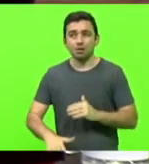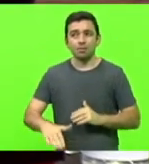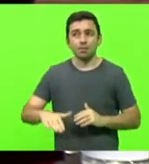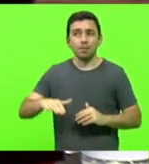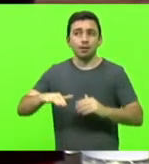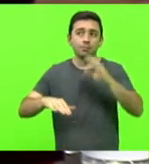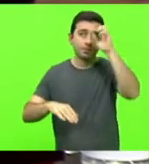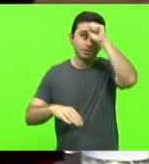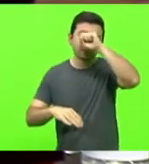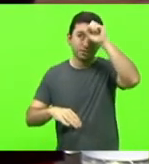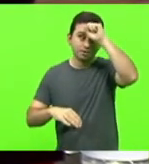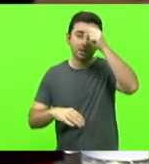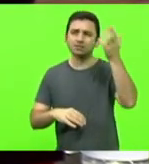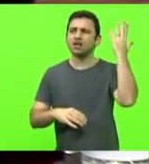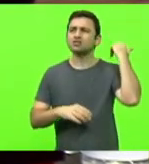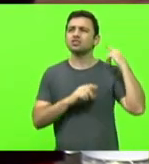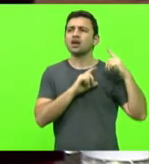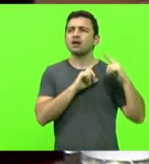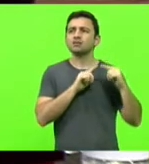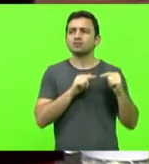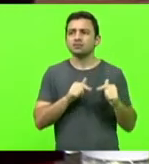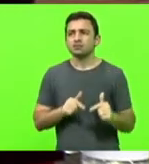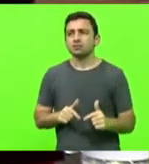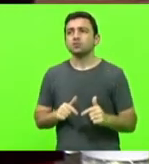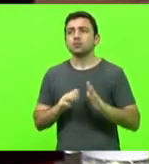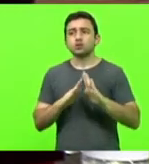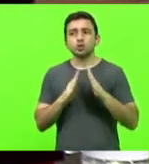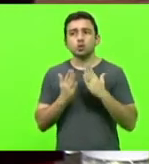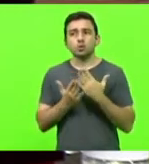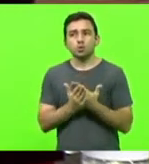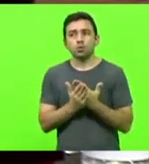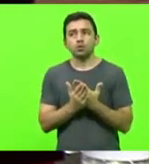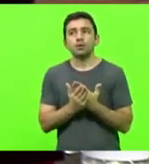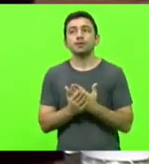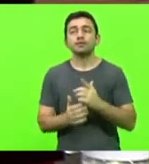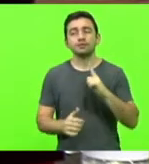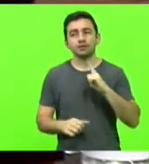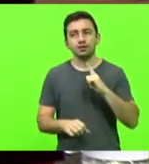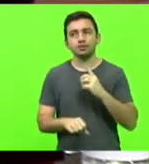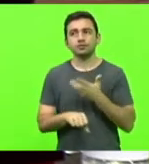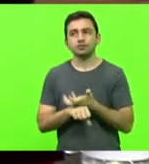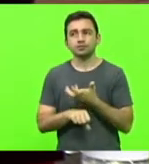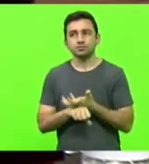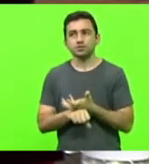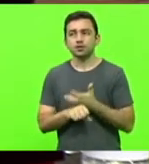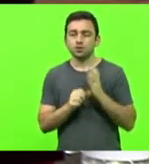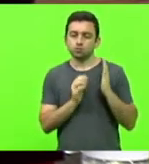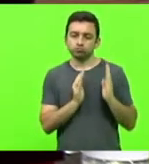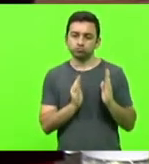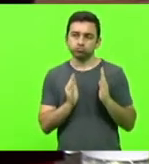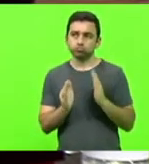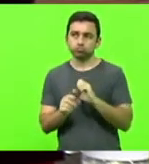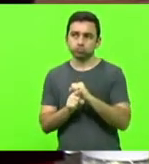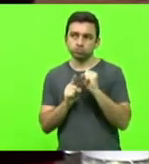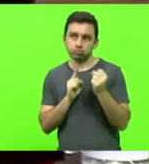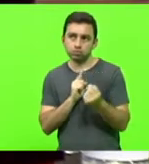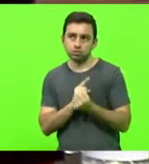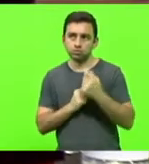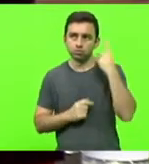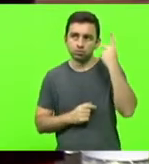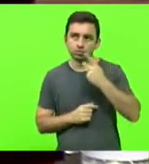foi nas nossas gerações e nossas escolas, que a disciplina da Organização Social Política